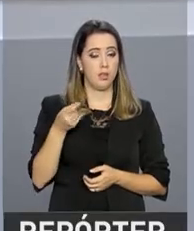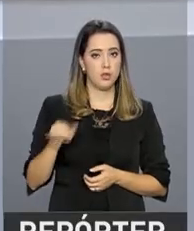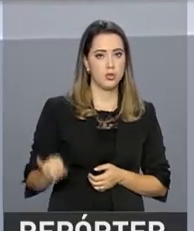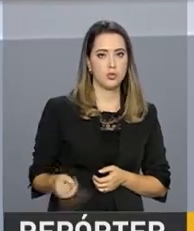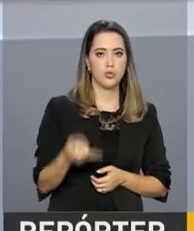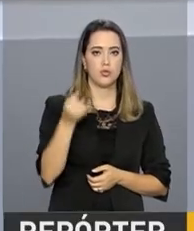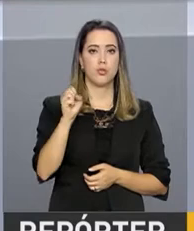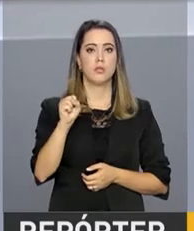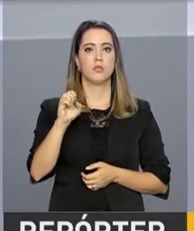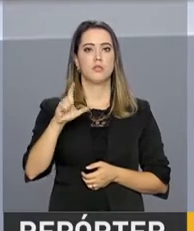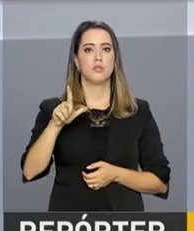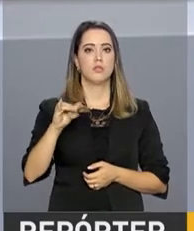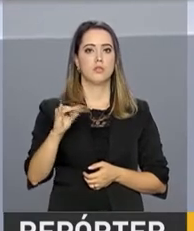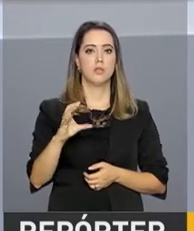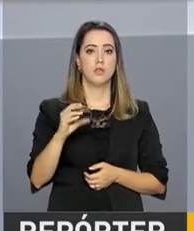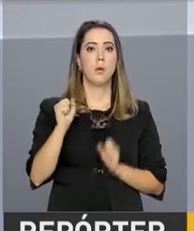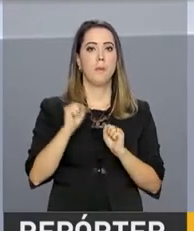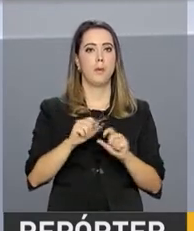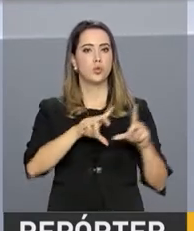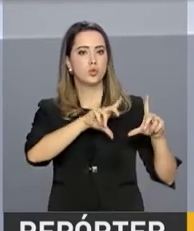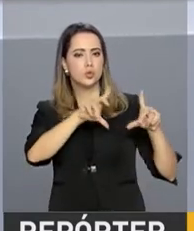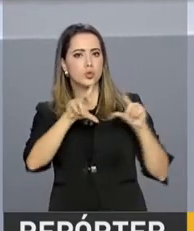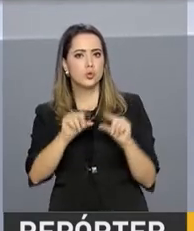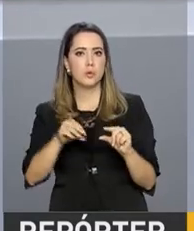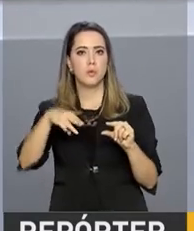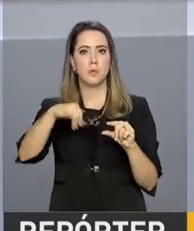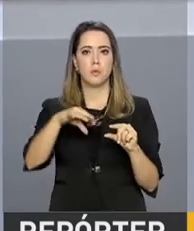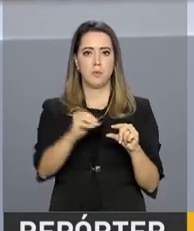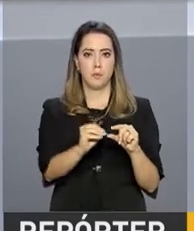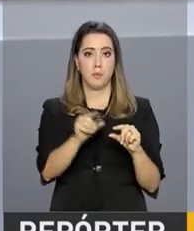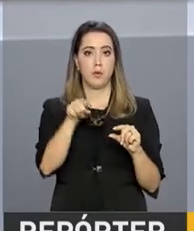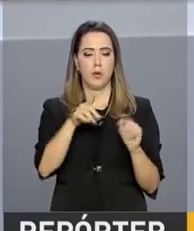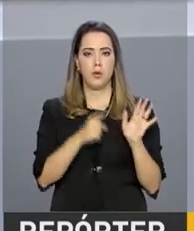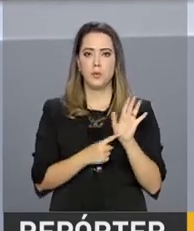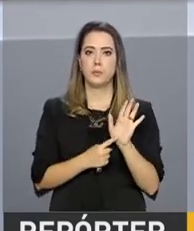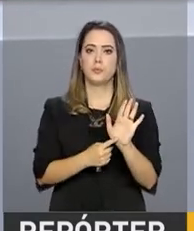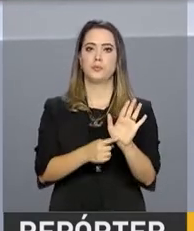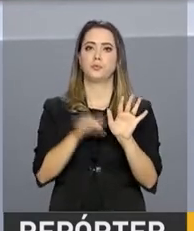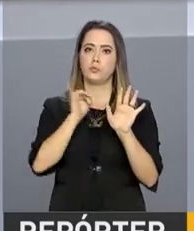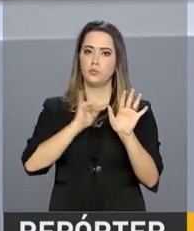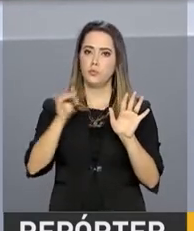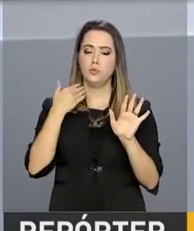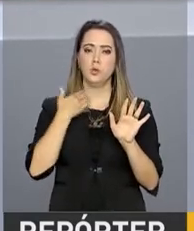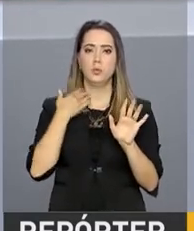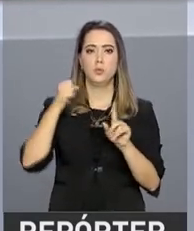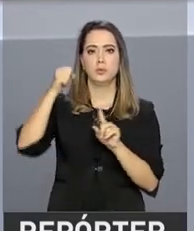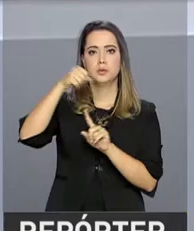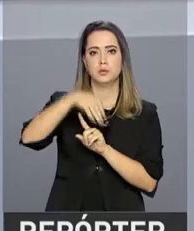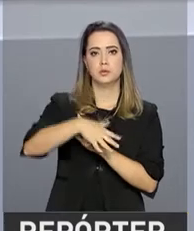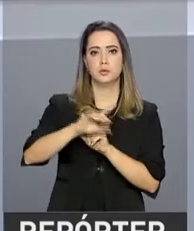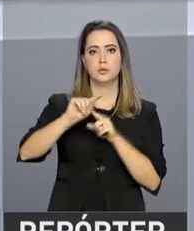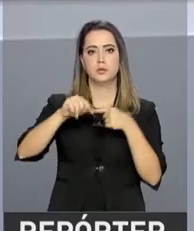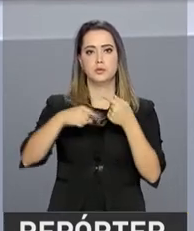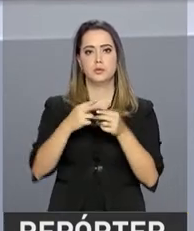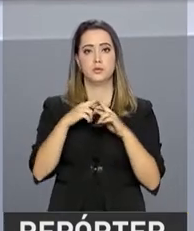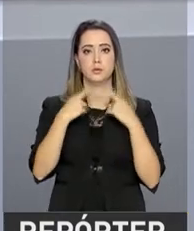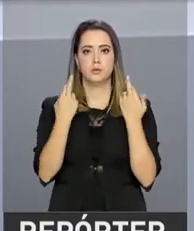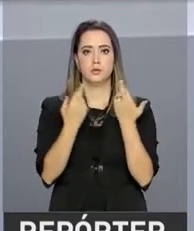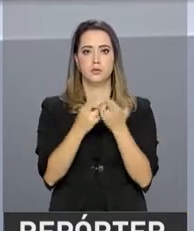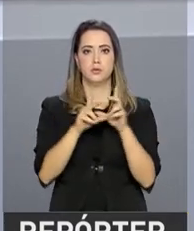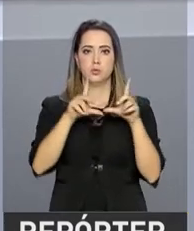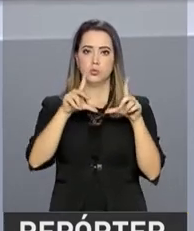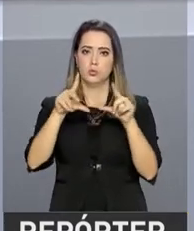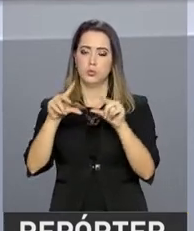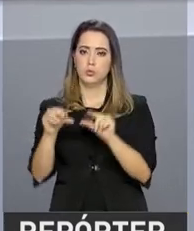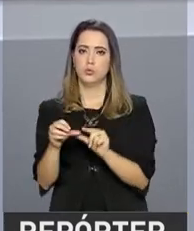básica de juros a selic pode ter uma nova redução em maio é o que aponta o comunicado divulgado pelo banco central após a reunião